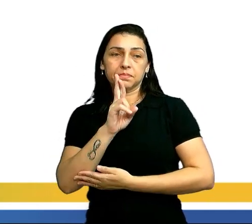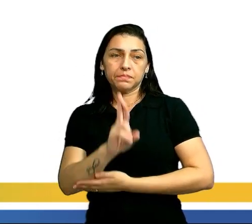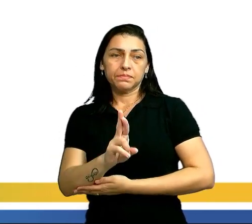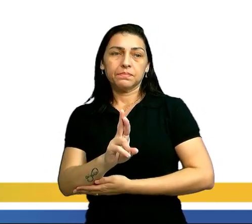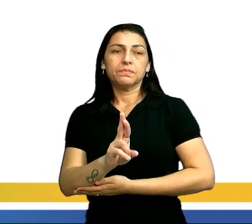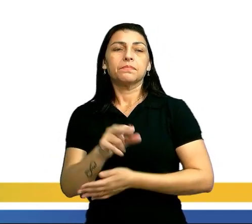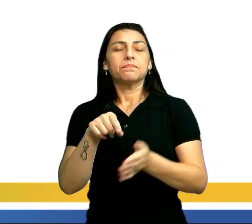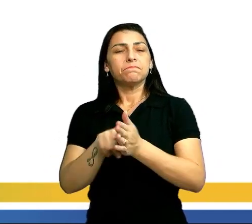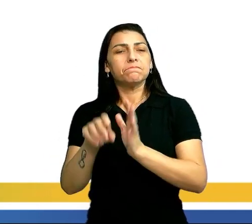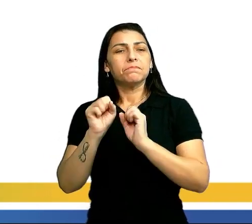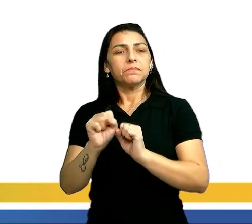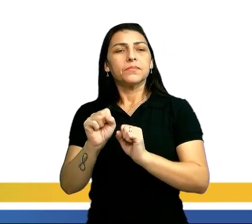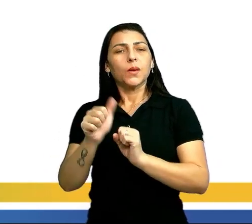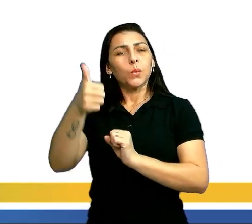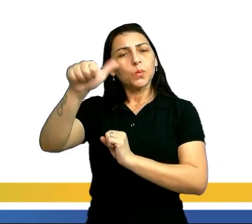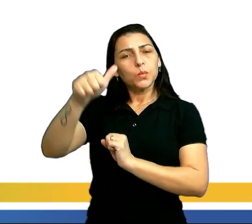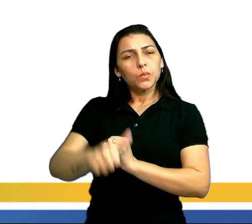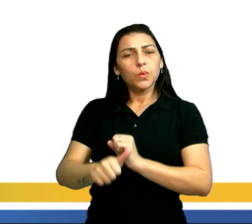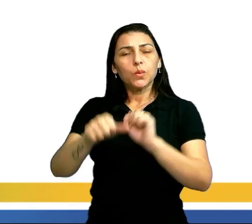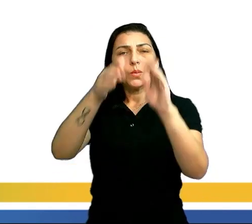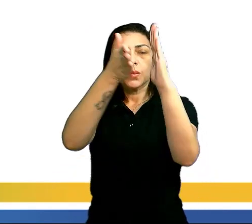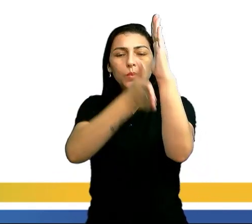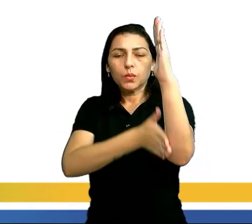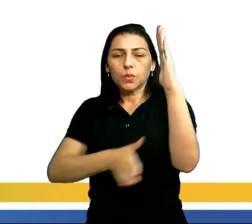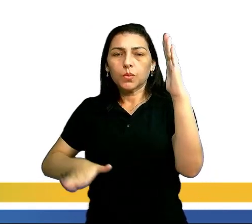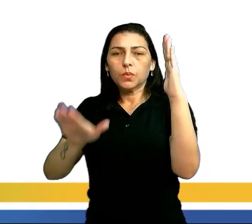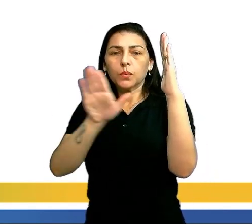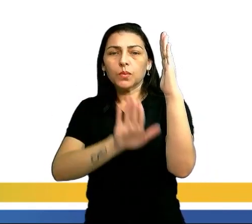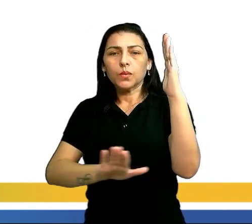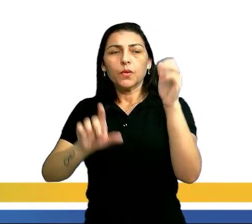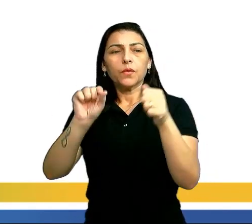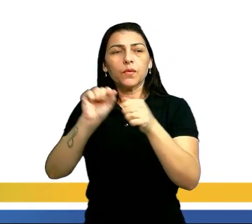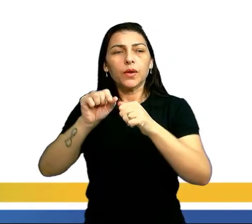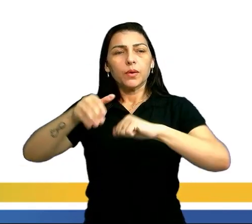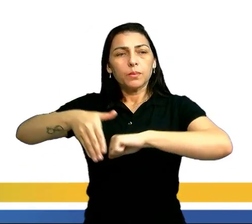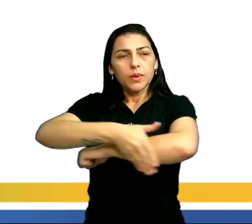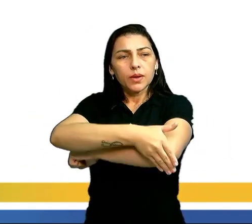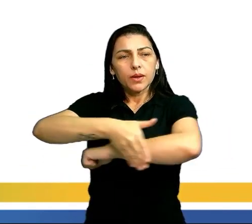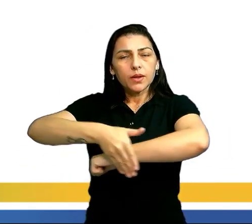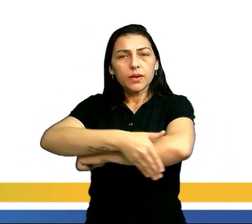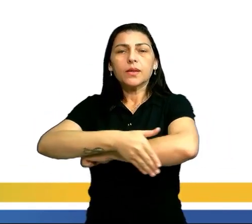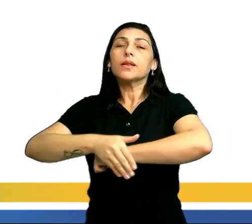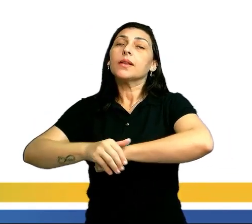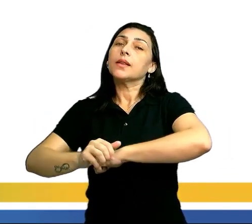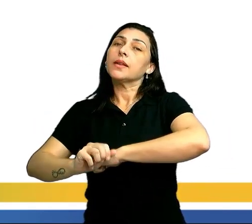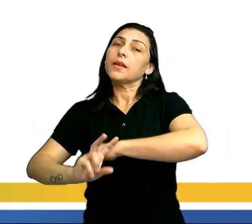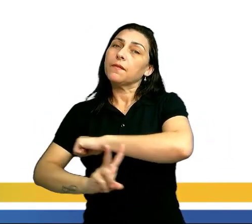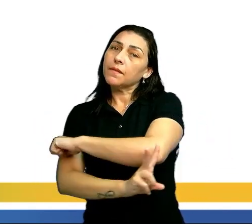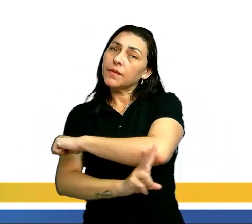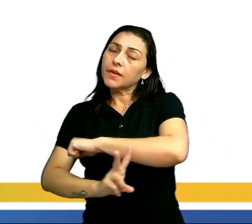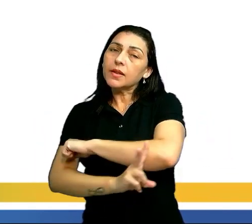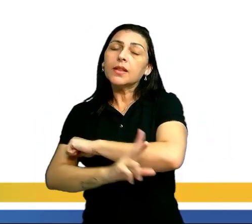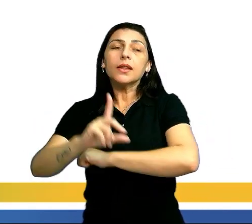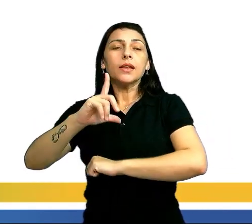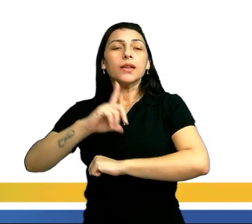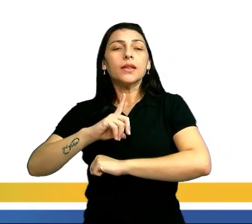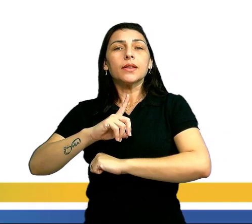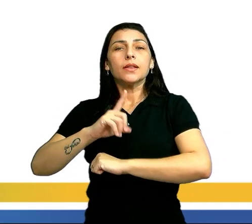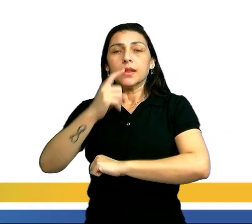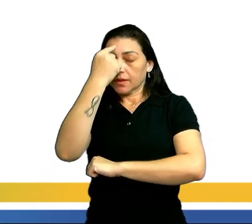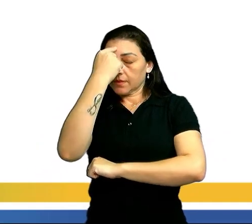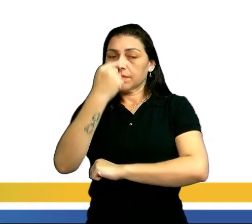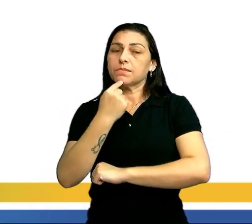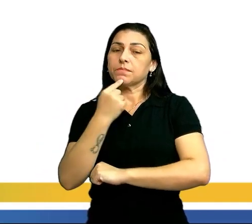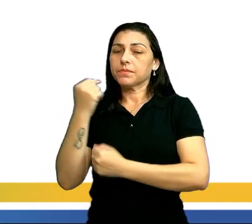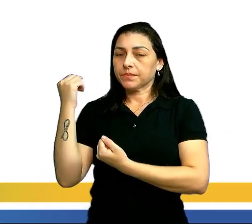Para resolvermos a questão, basta analisarmos o plano cartesiano formado pelas ruas e avenidas que compõem a figura.